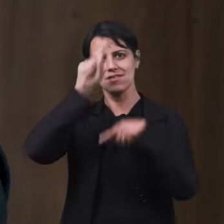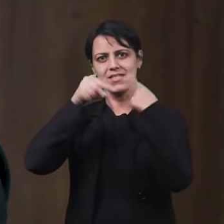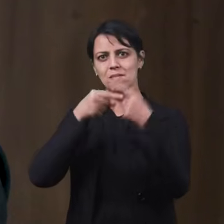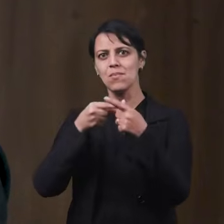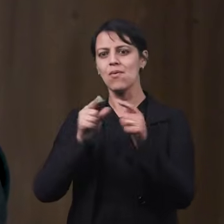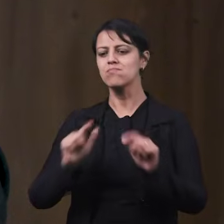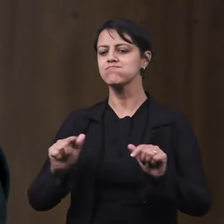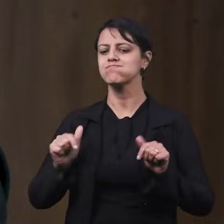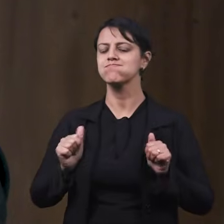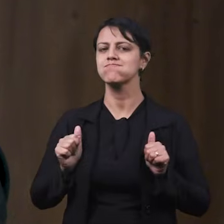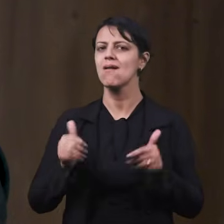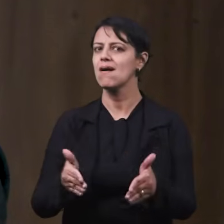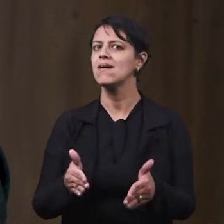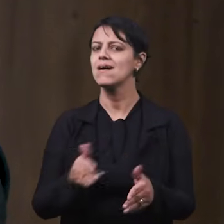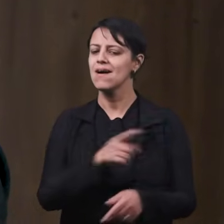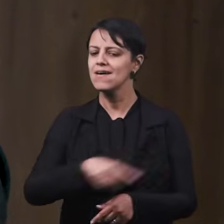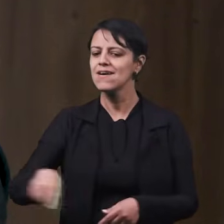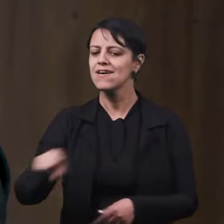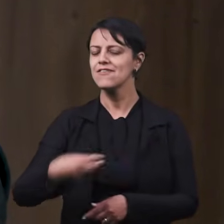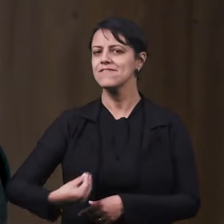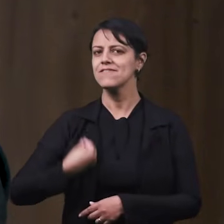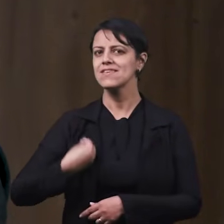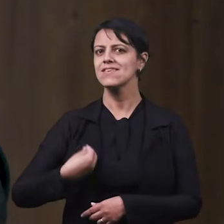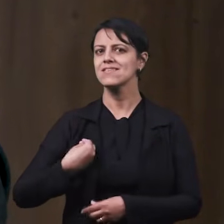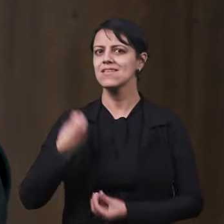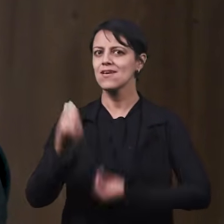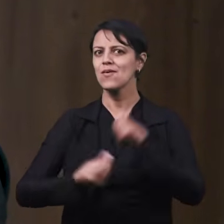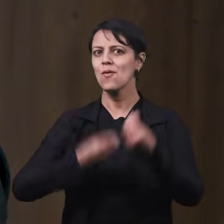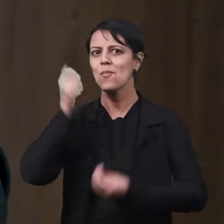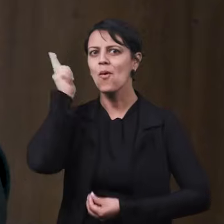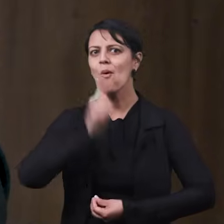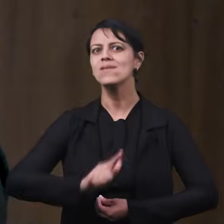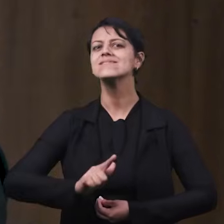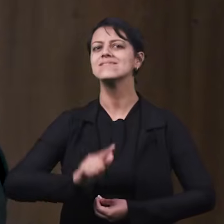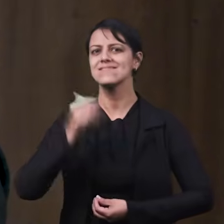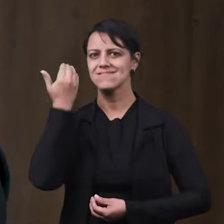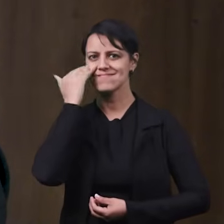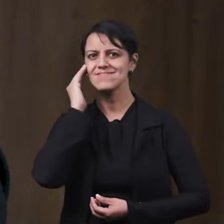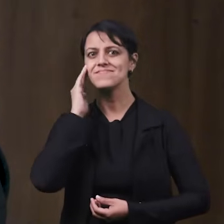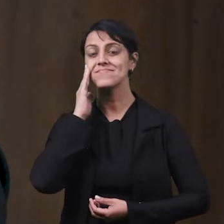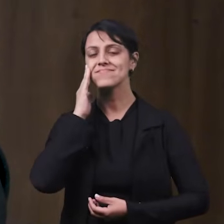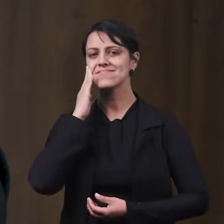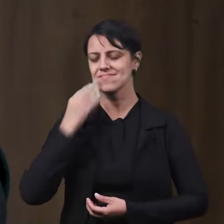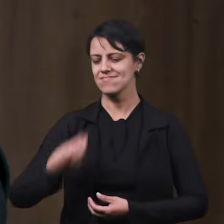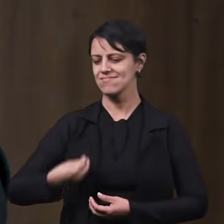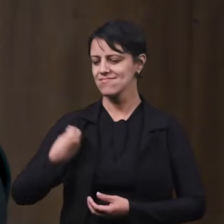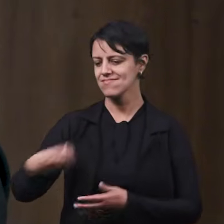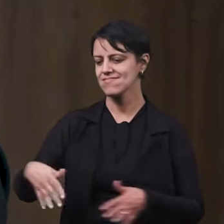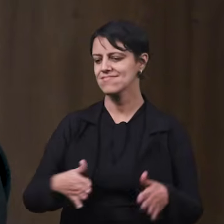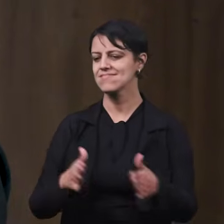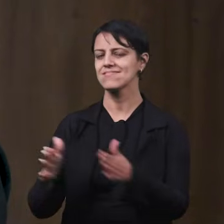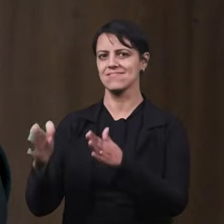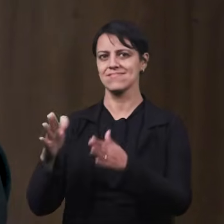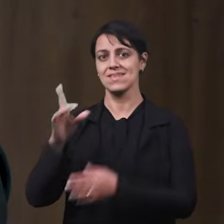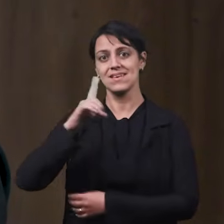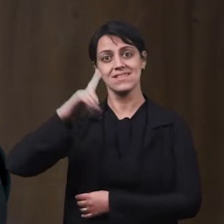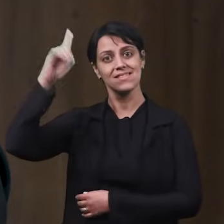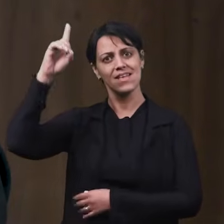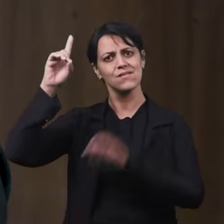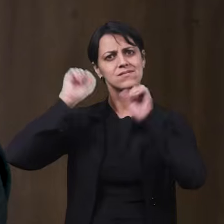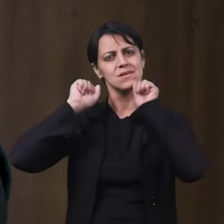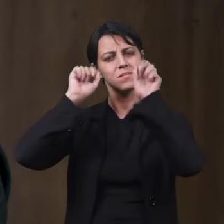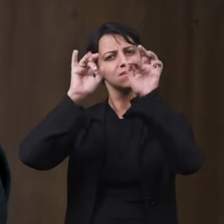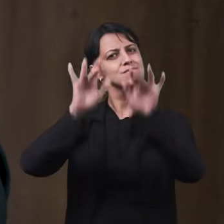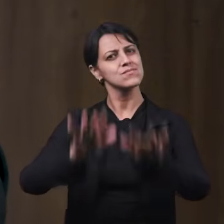possamos alcançar um caminho conforme Deus tem determinado para cada um de nós. Deus tem